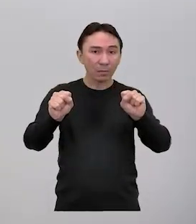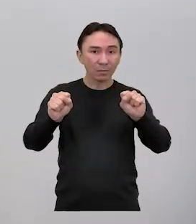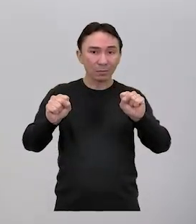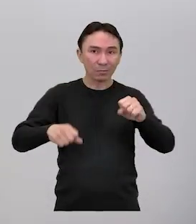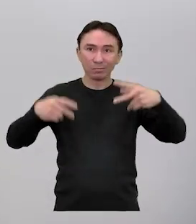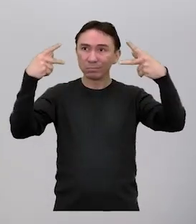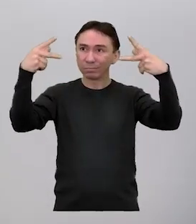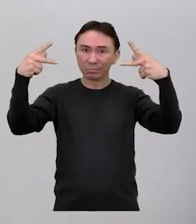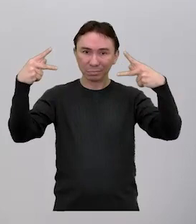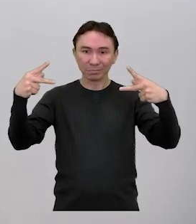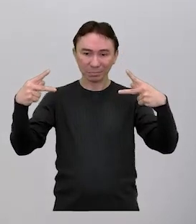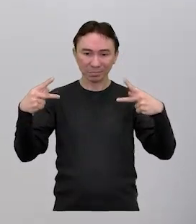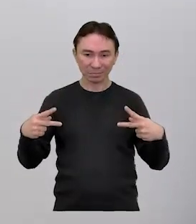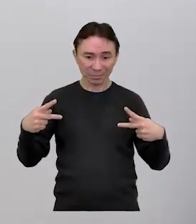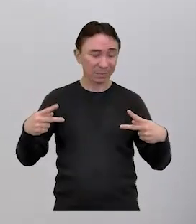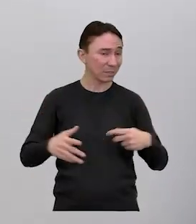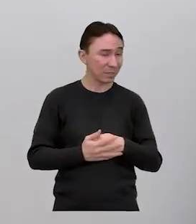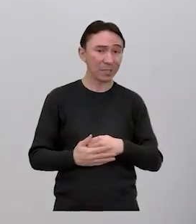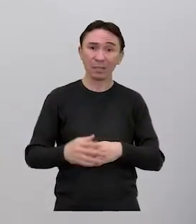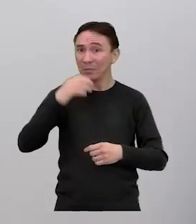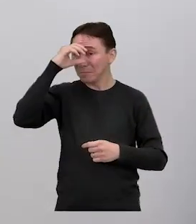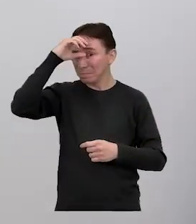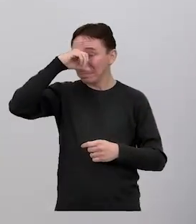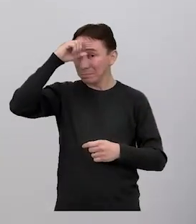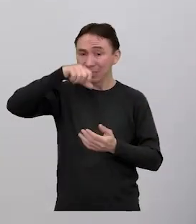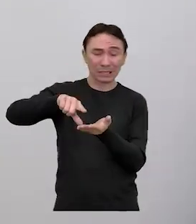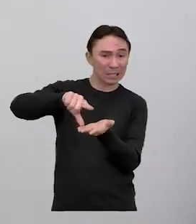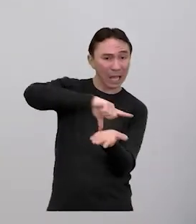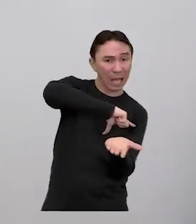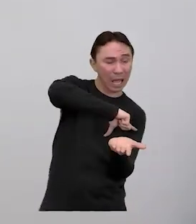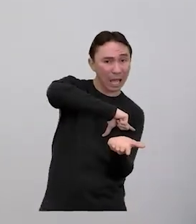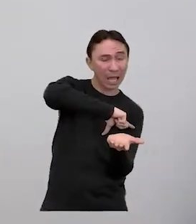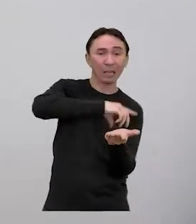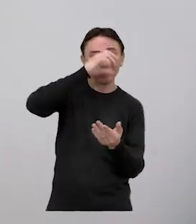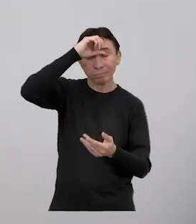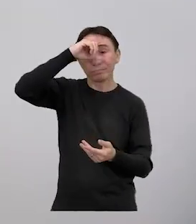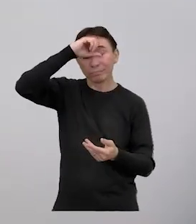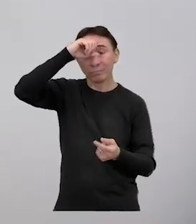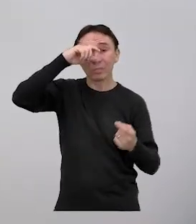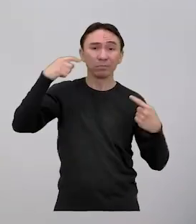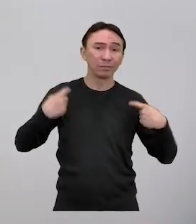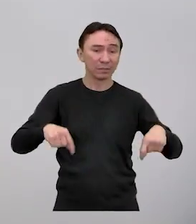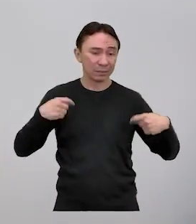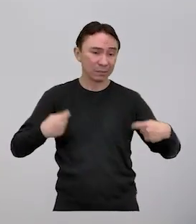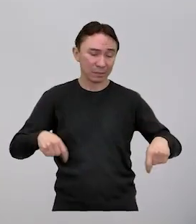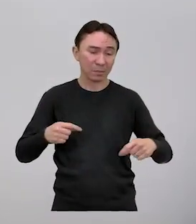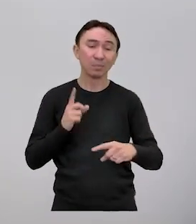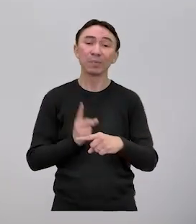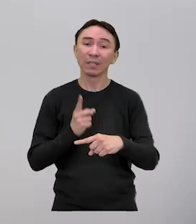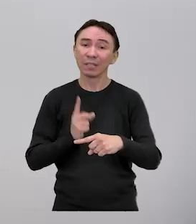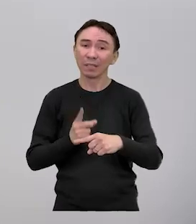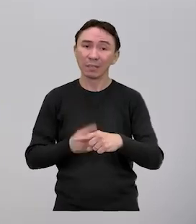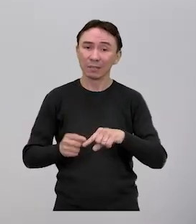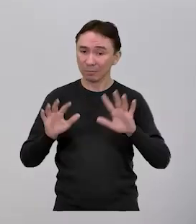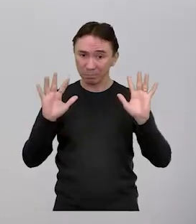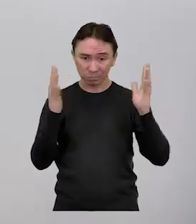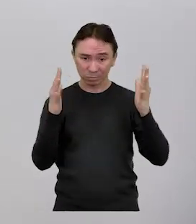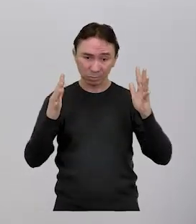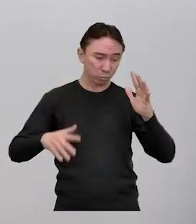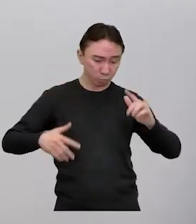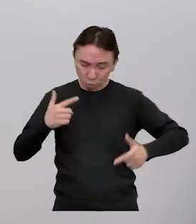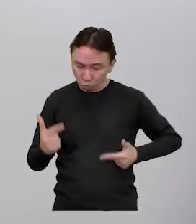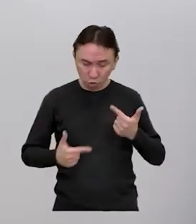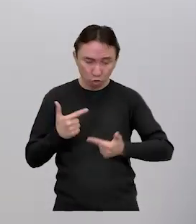muito cedo, né? Porque a mão de obra é que vai operacionalizar toda essa tecnologia, né? E essa mão de